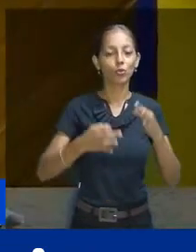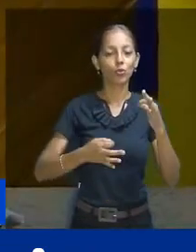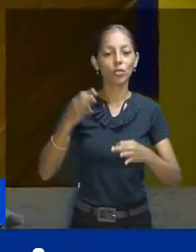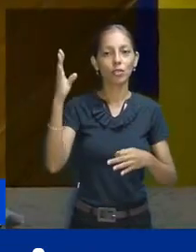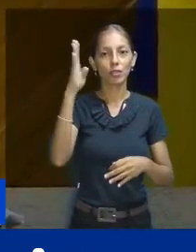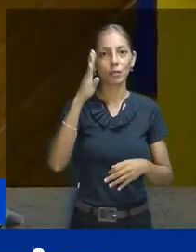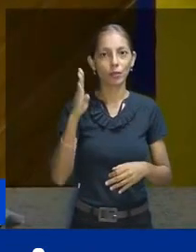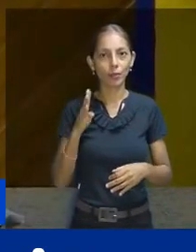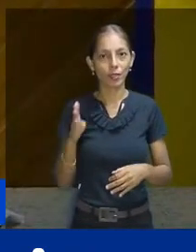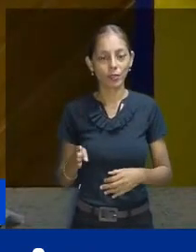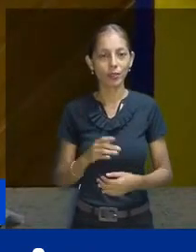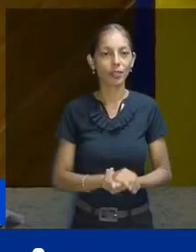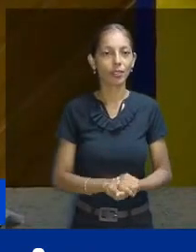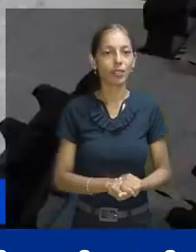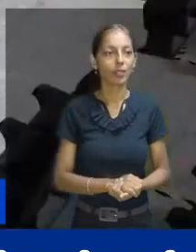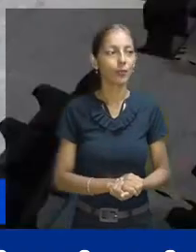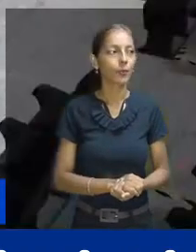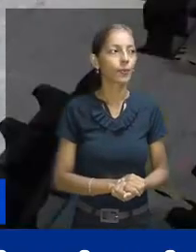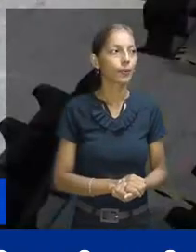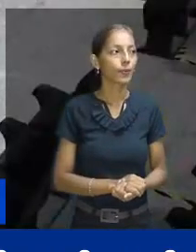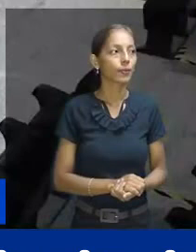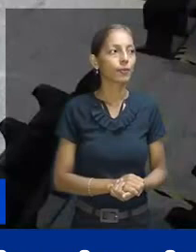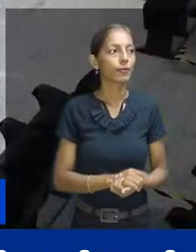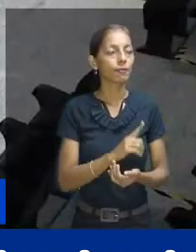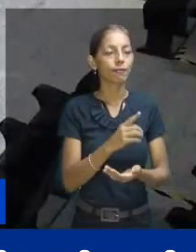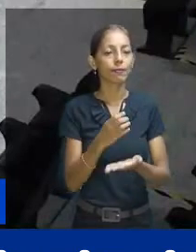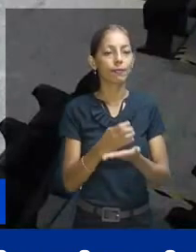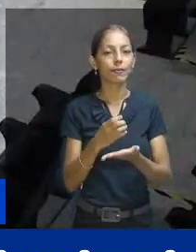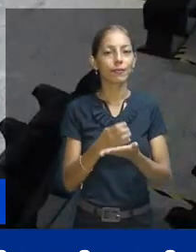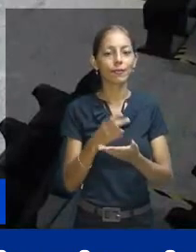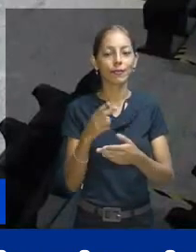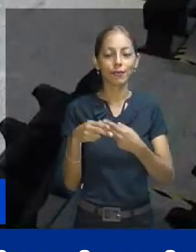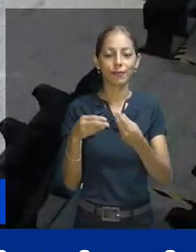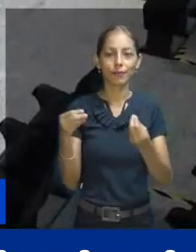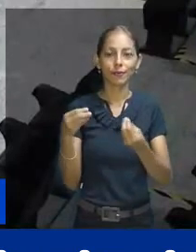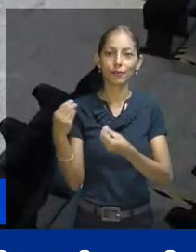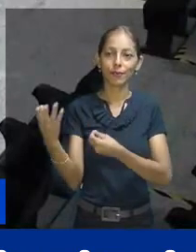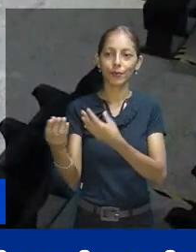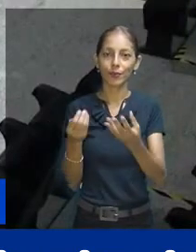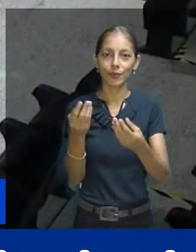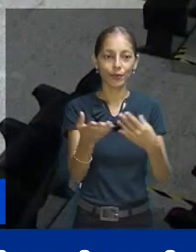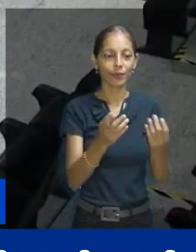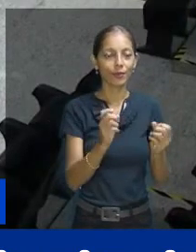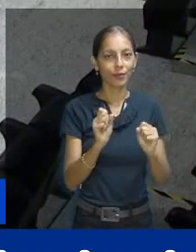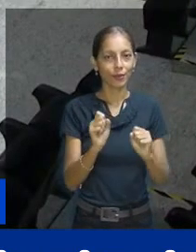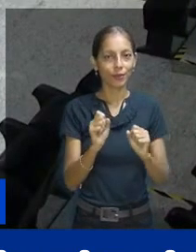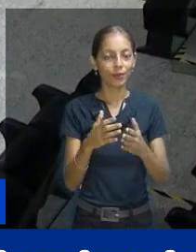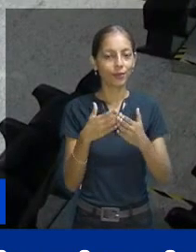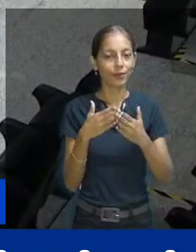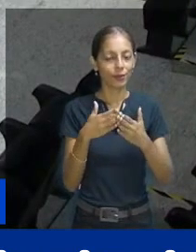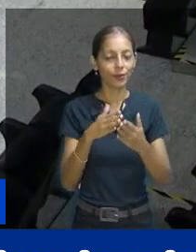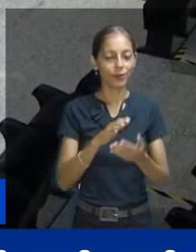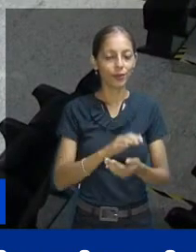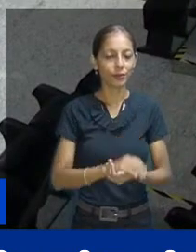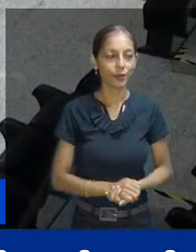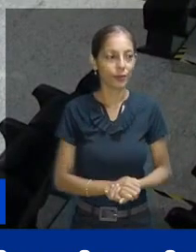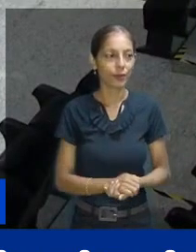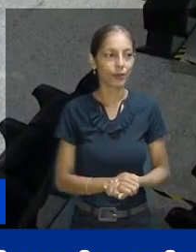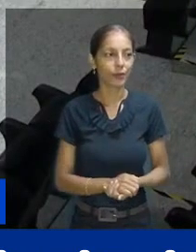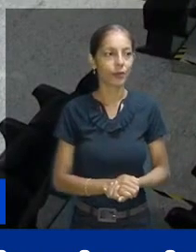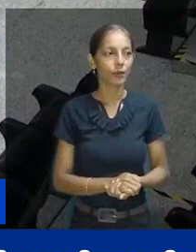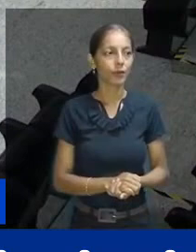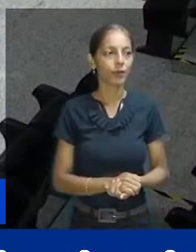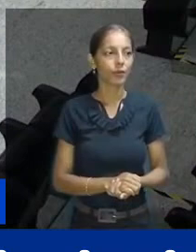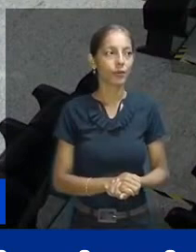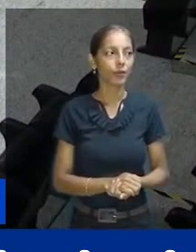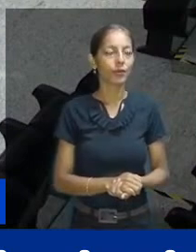é uma ação que atende os Objetivos de Desenvolvimento Sustentável, a ODS 13, né,